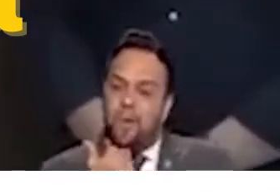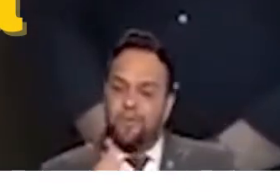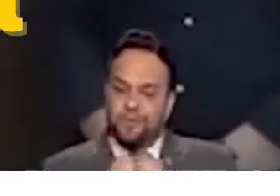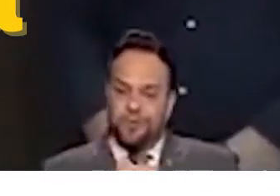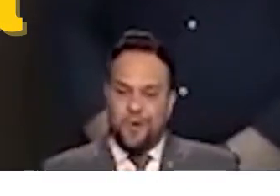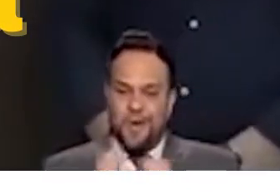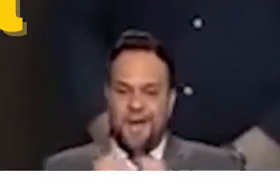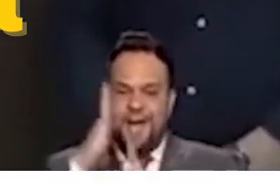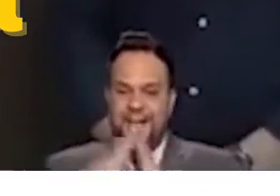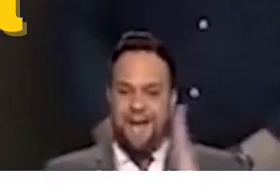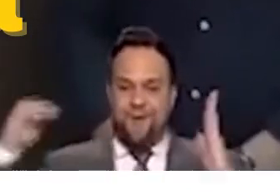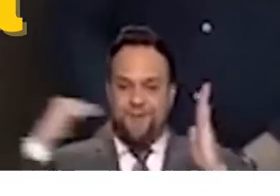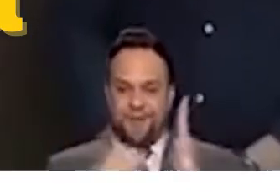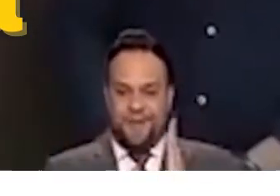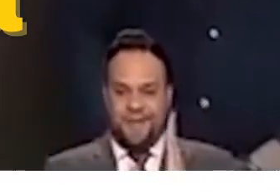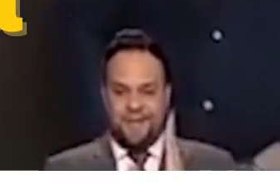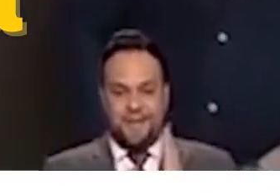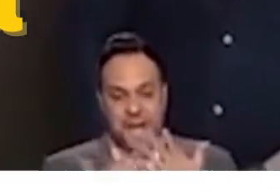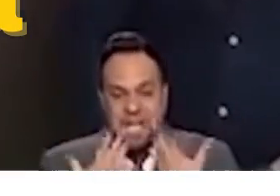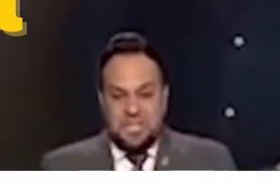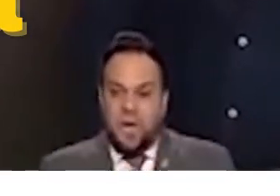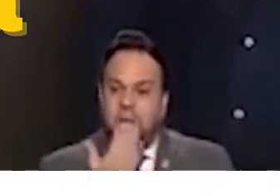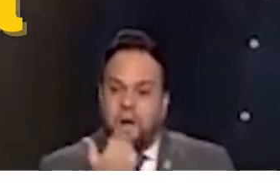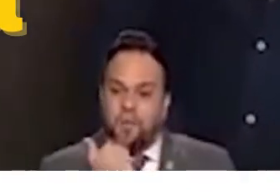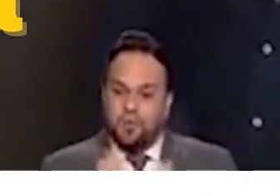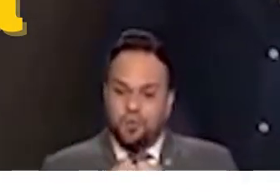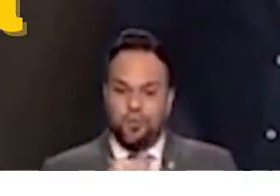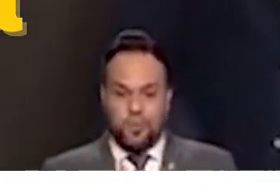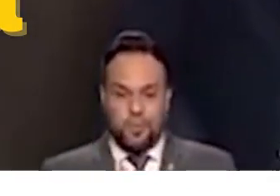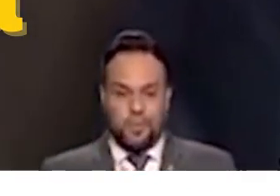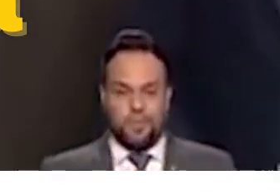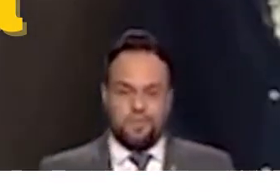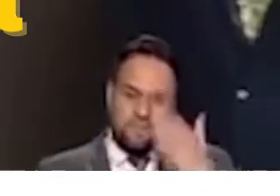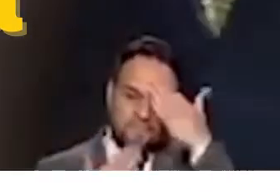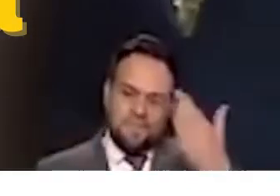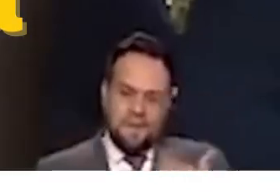na Nova Orada. Pessoal, obrigado aí. Até mais aí.